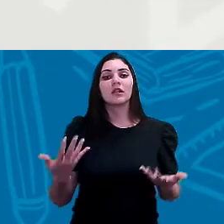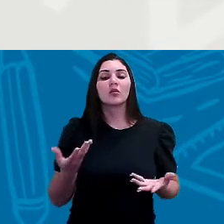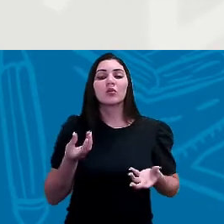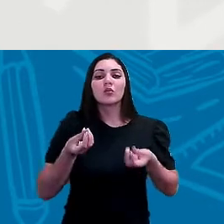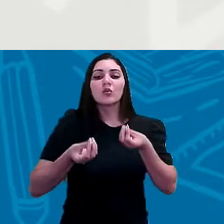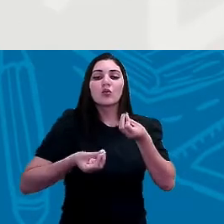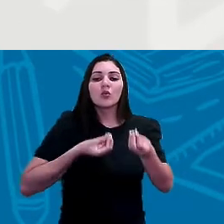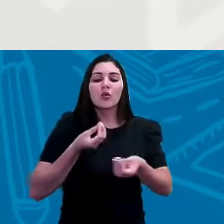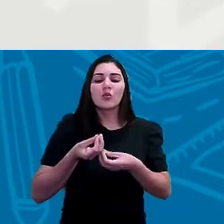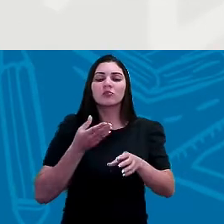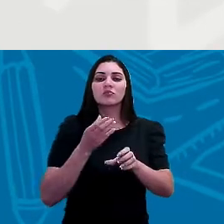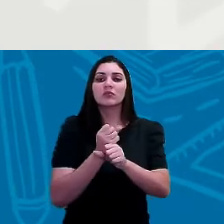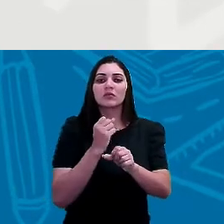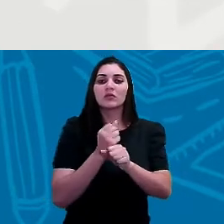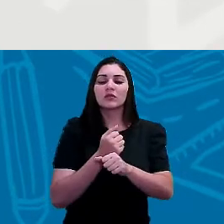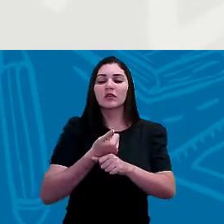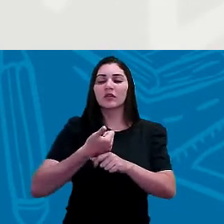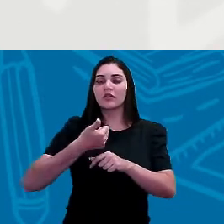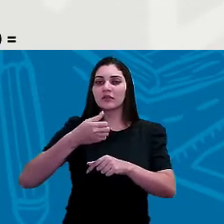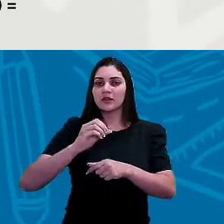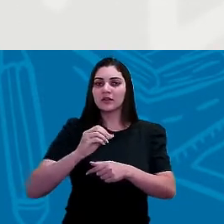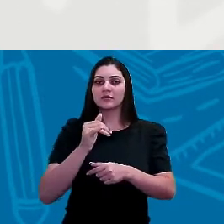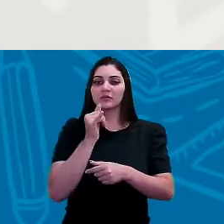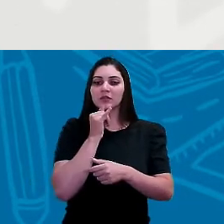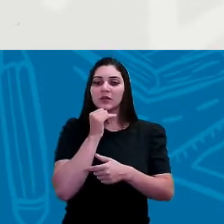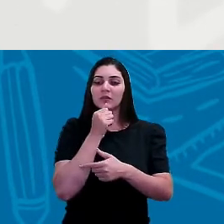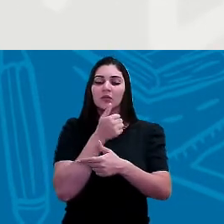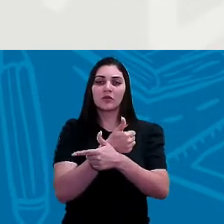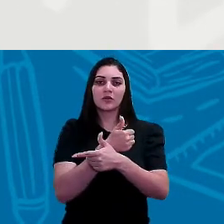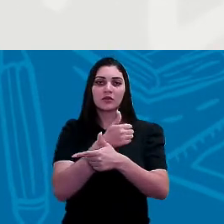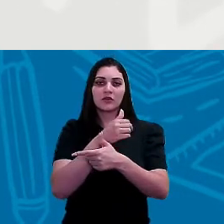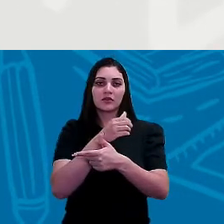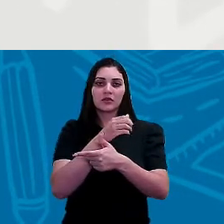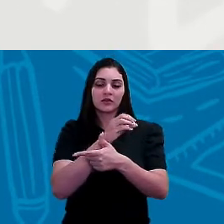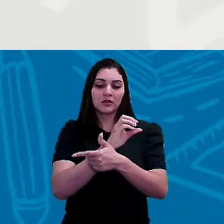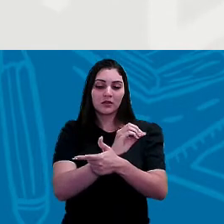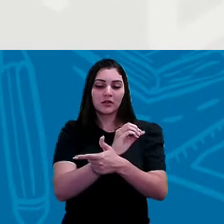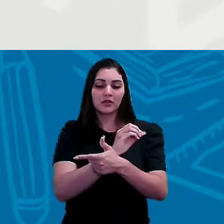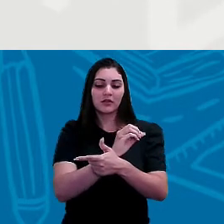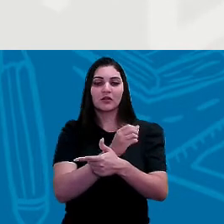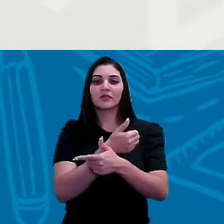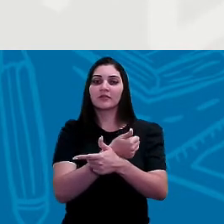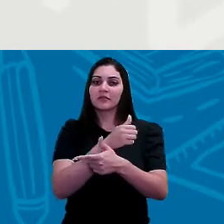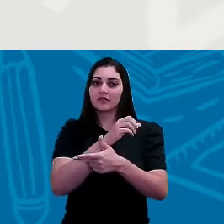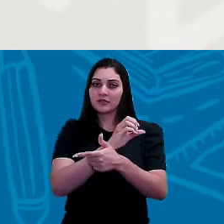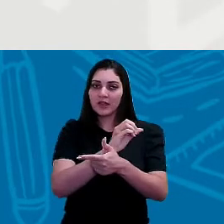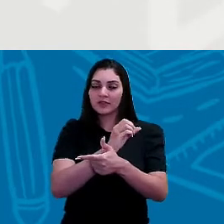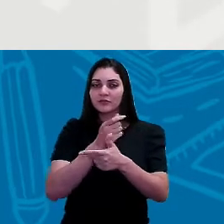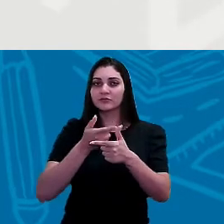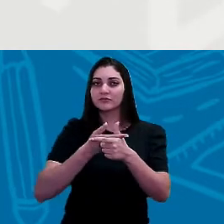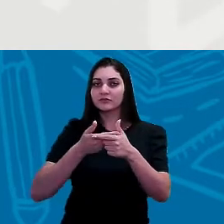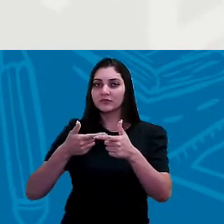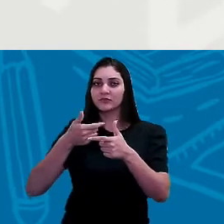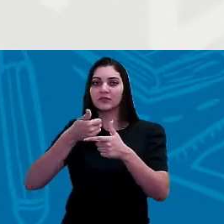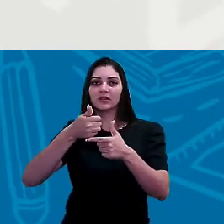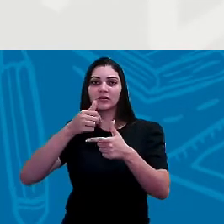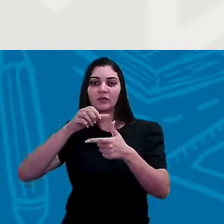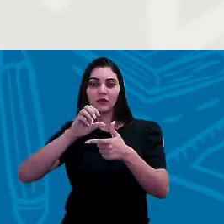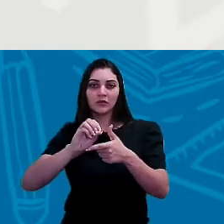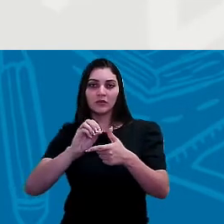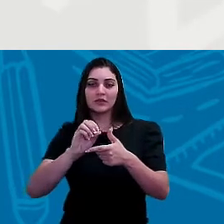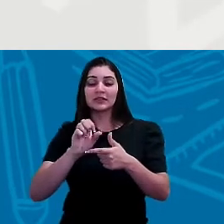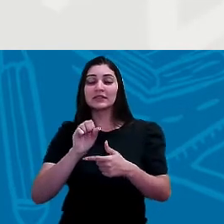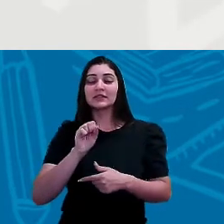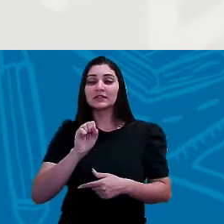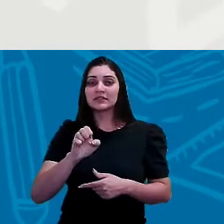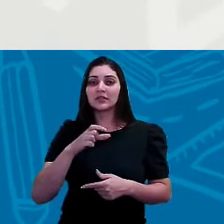que a gente calcula a décima parte? Ser 10, a décima parte de 10 é 10 dividido por 10. Se eu